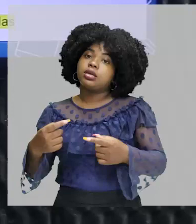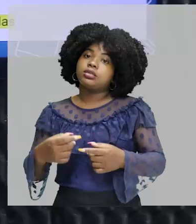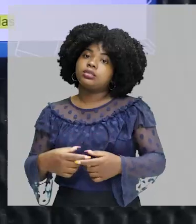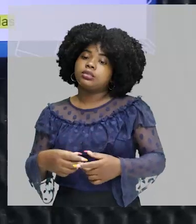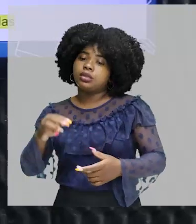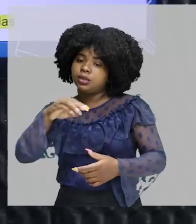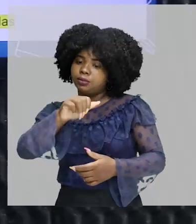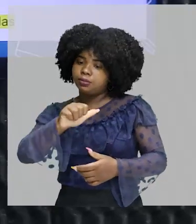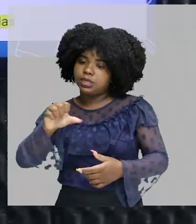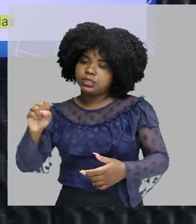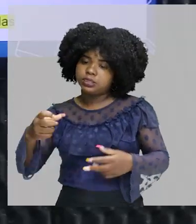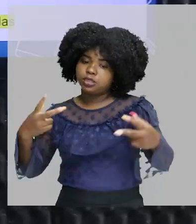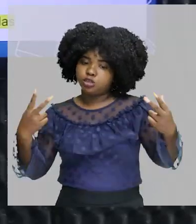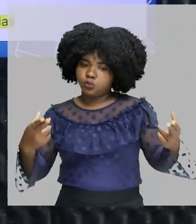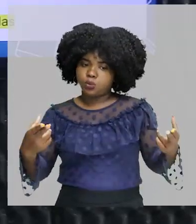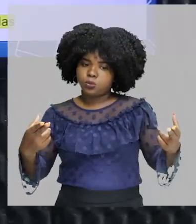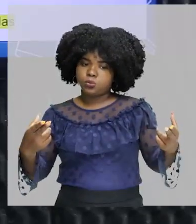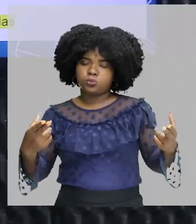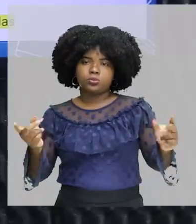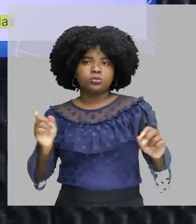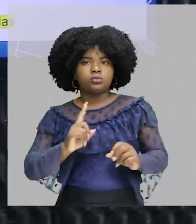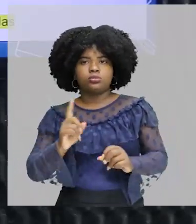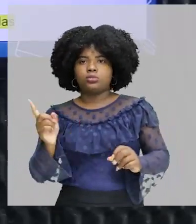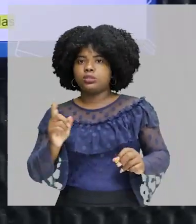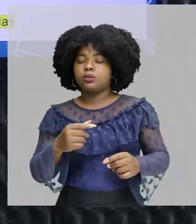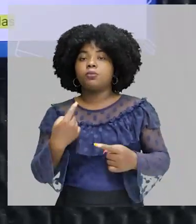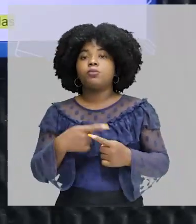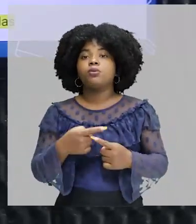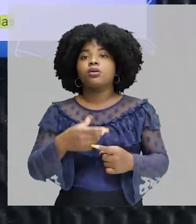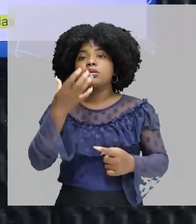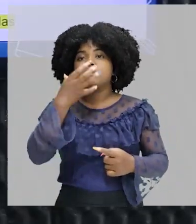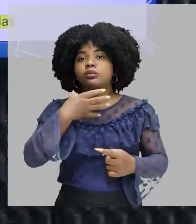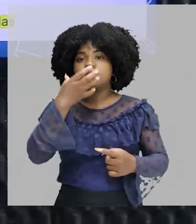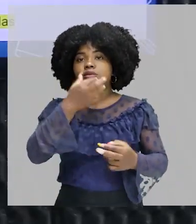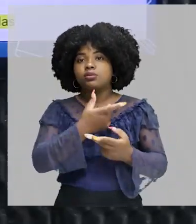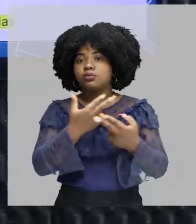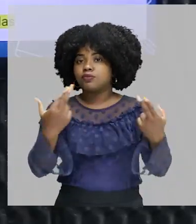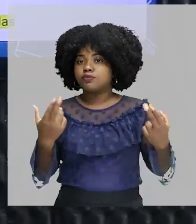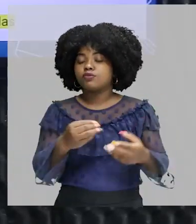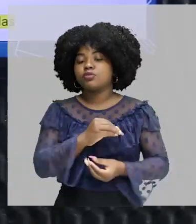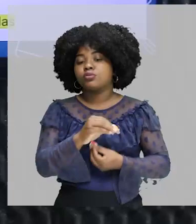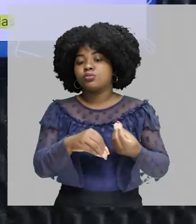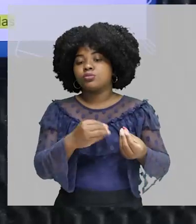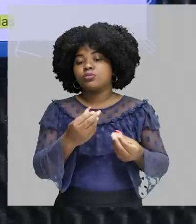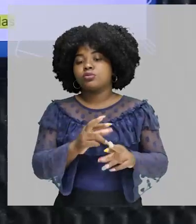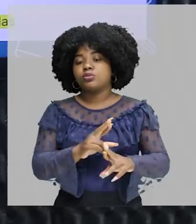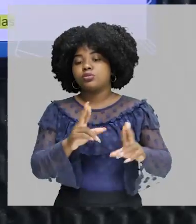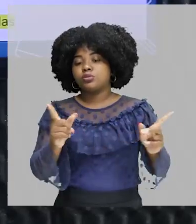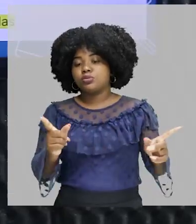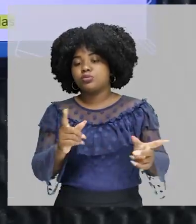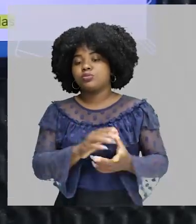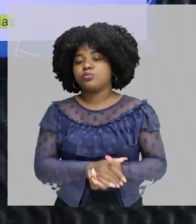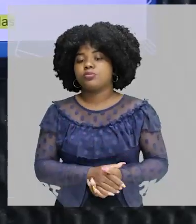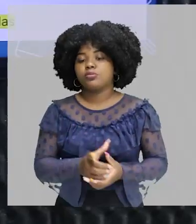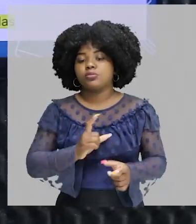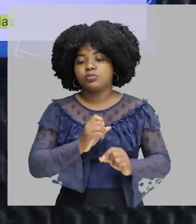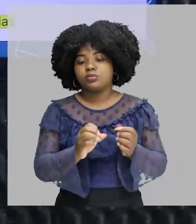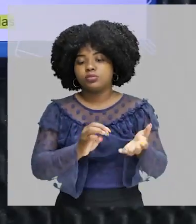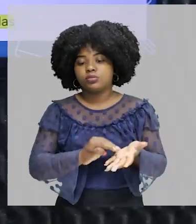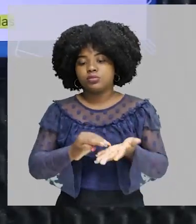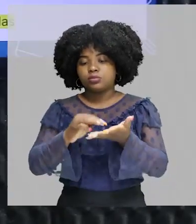quê? Porque são frutas, são coisas diferentes. Substâncias diferentes vão ter massas